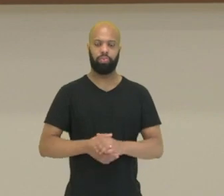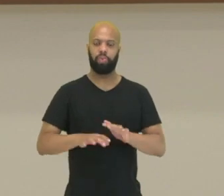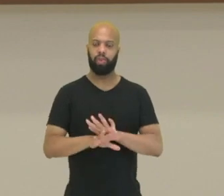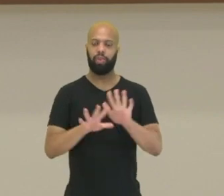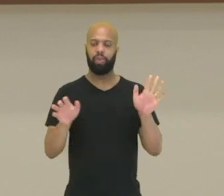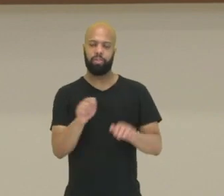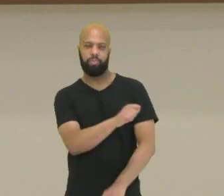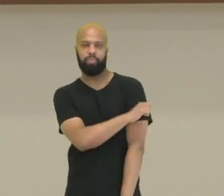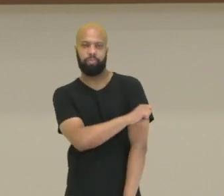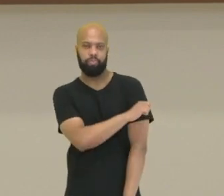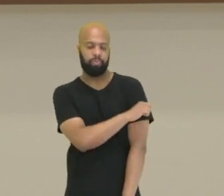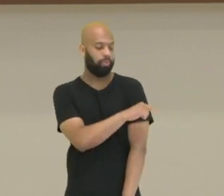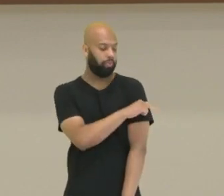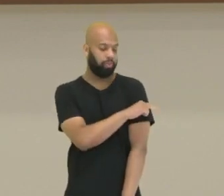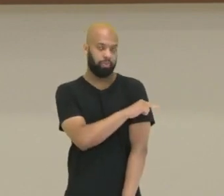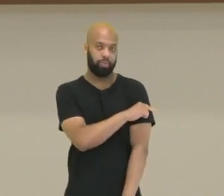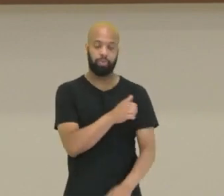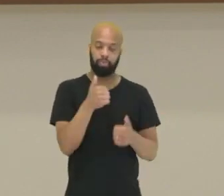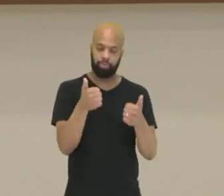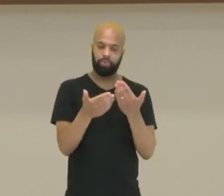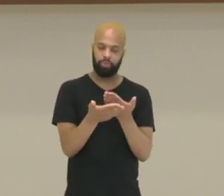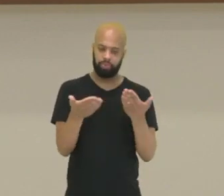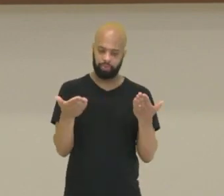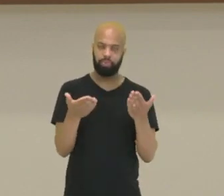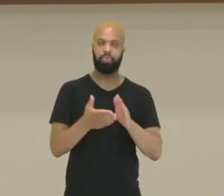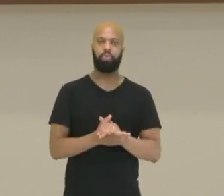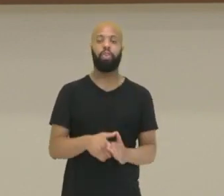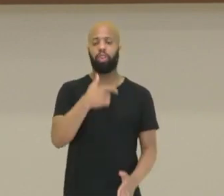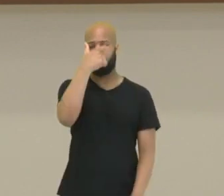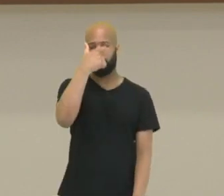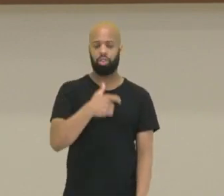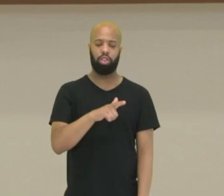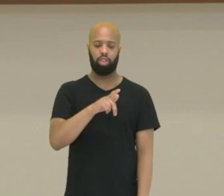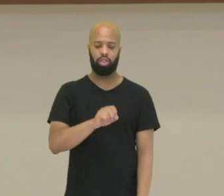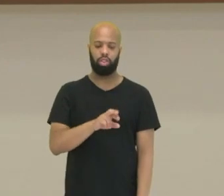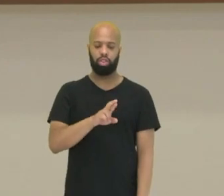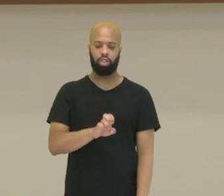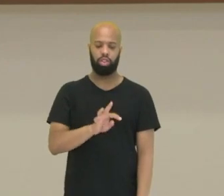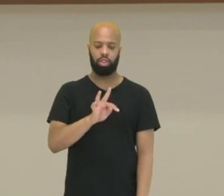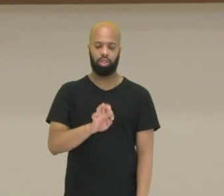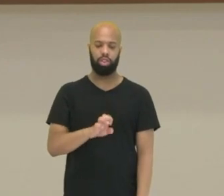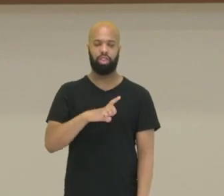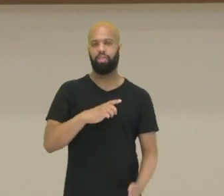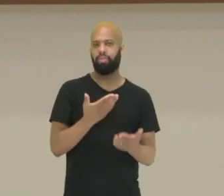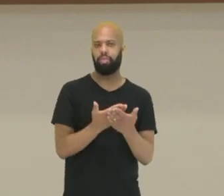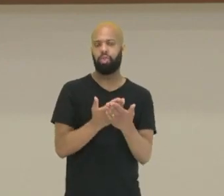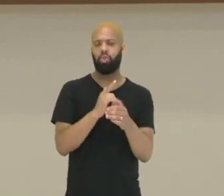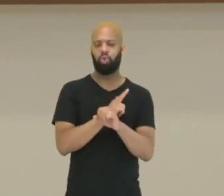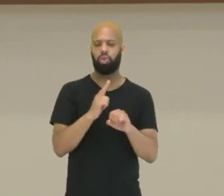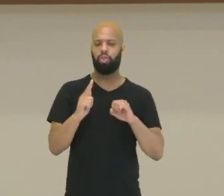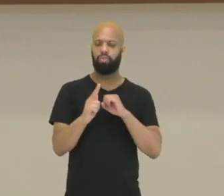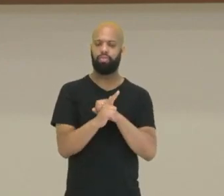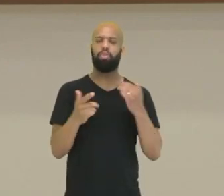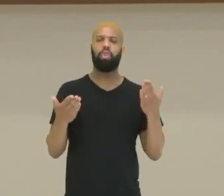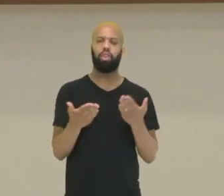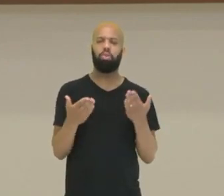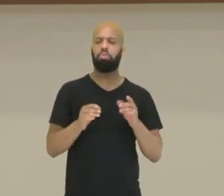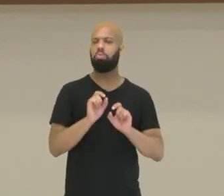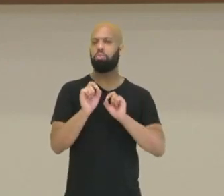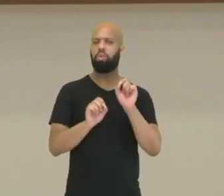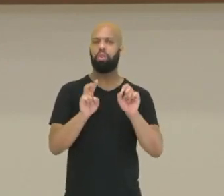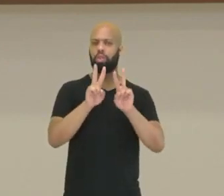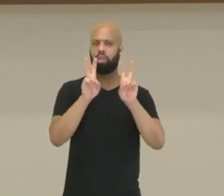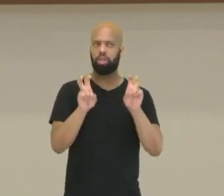Olá, meus queridos alunos do 7º ano, tudo bem com vocês? Eu sou a professora Gorete Wozniak, estamos aqui para uma aula de Geografia e vamos falar